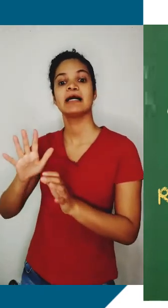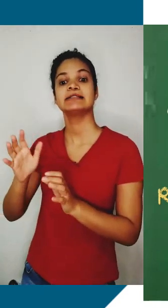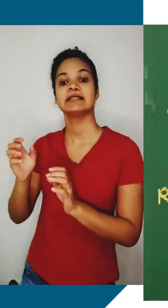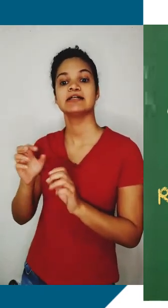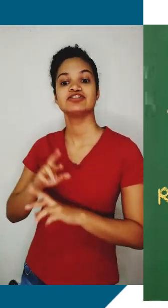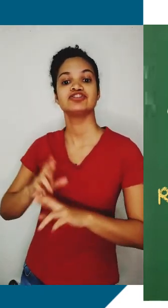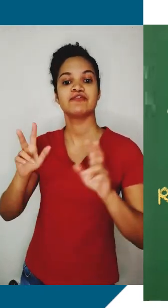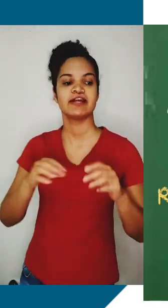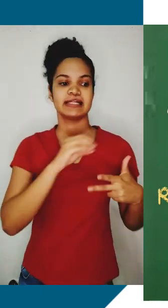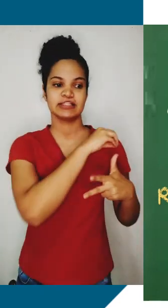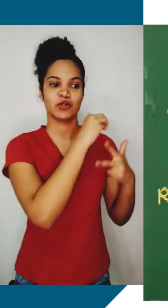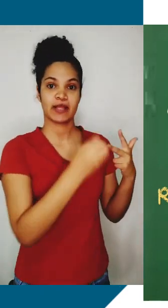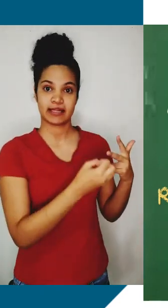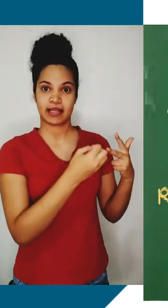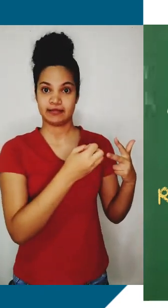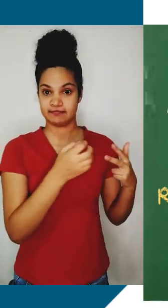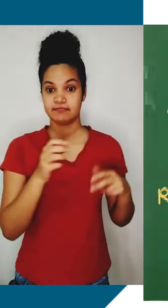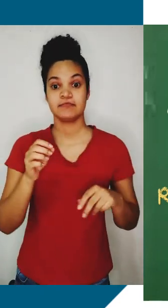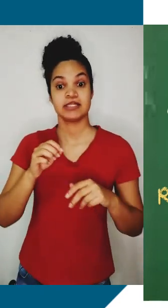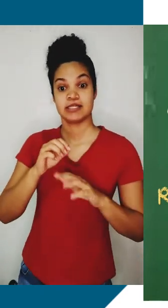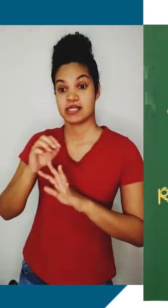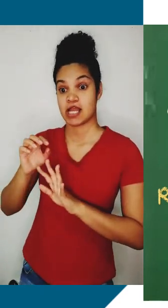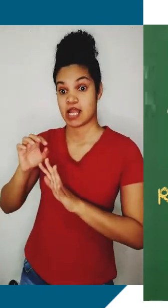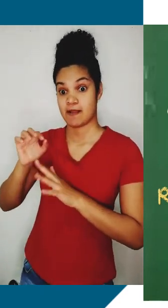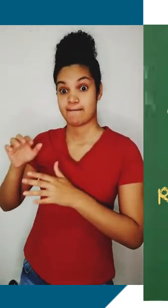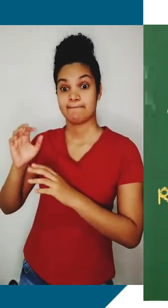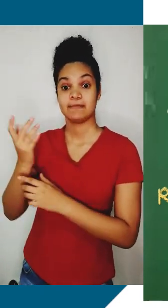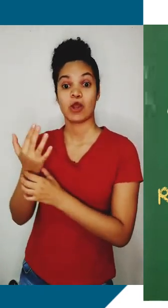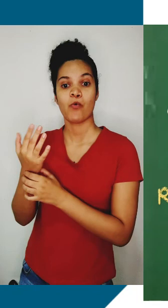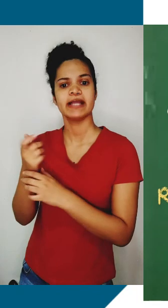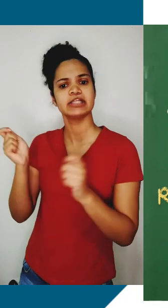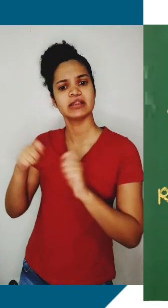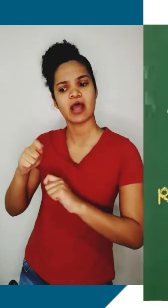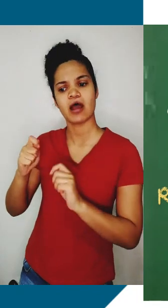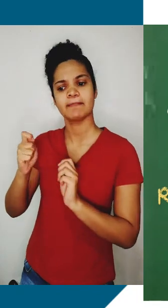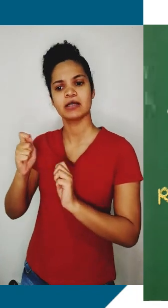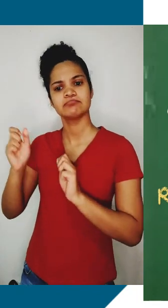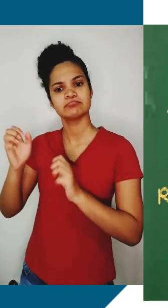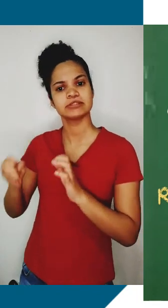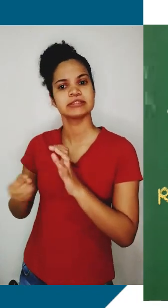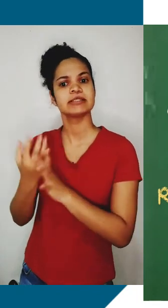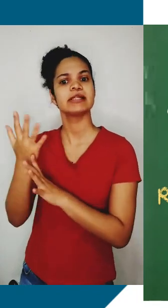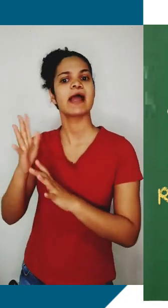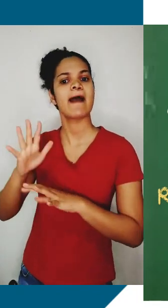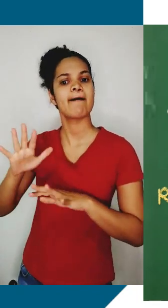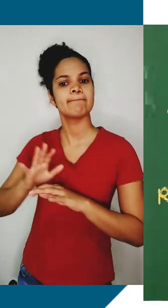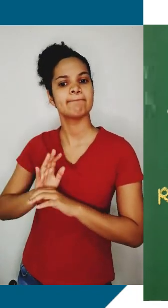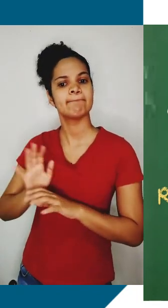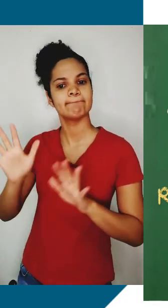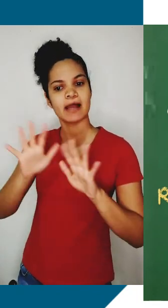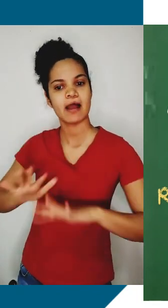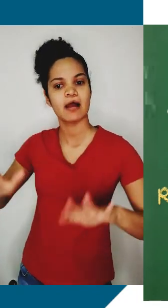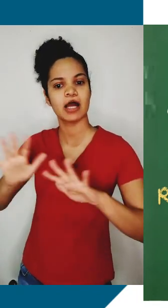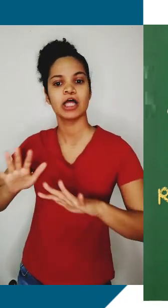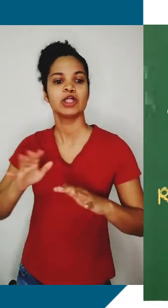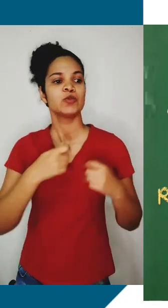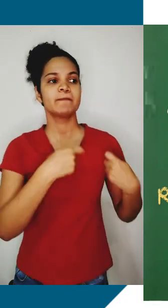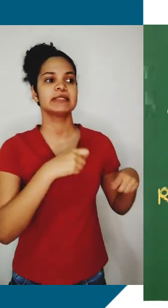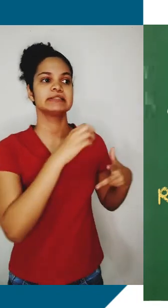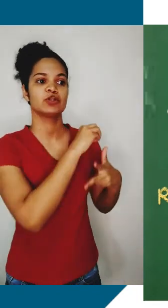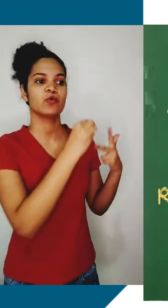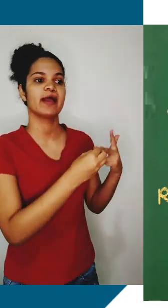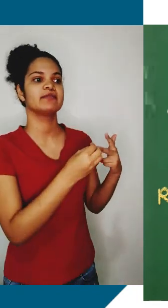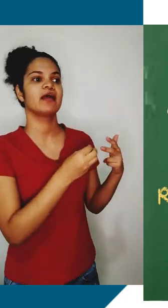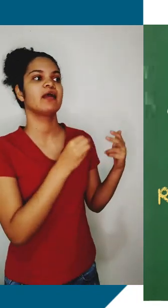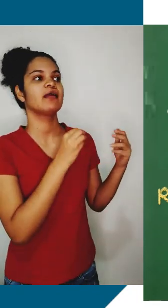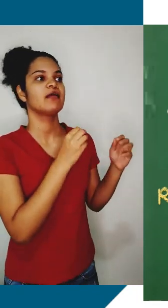para o Enem? É que na UERJ você pode fazer essa retomada de forma mais elaborada, né? Não precisa ser tão simples, tão genérica como era